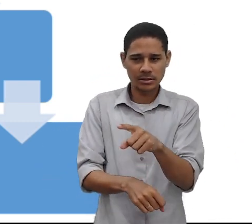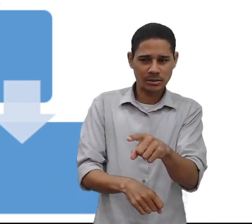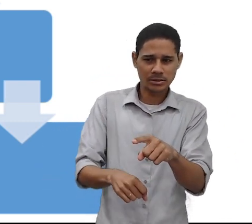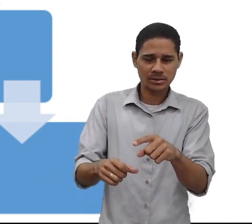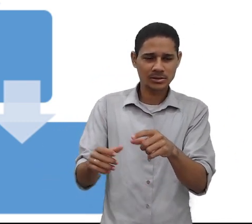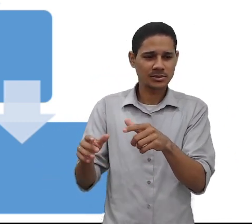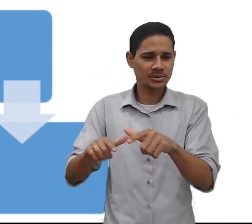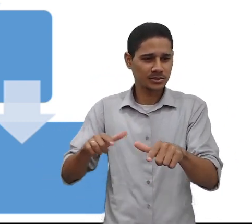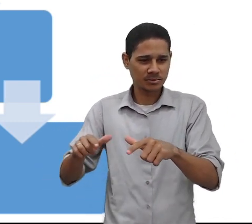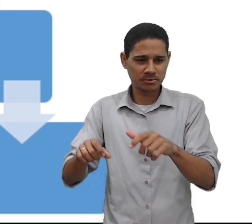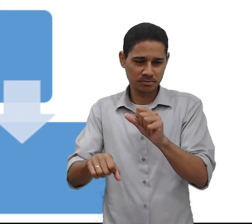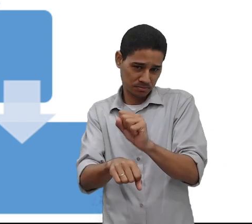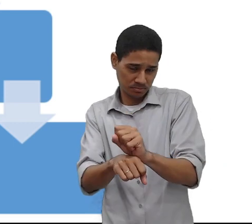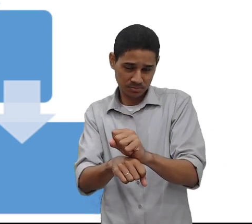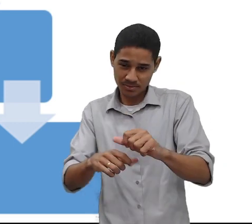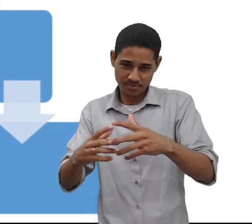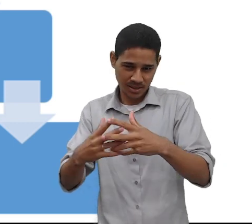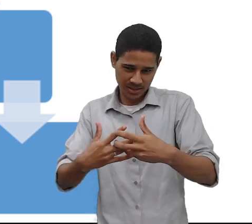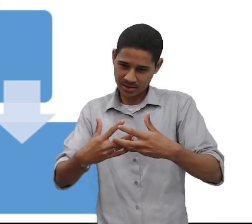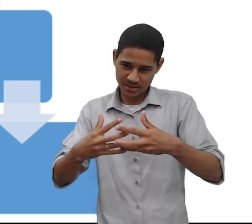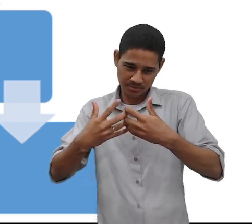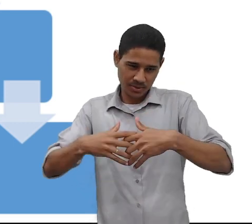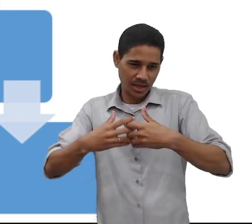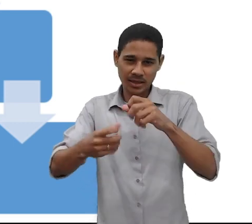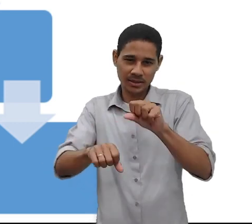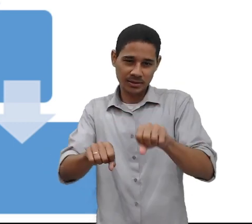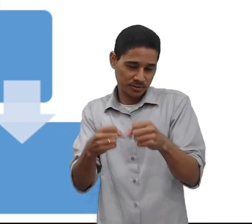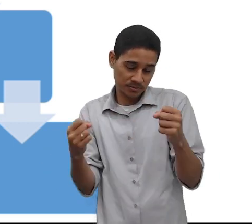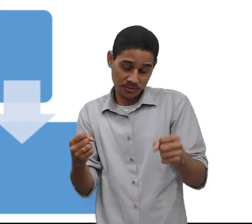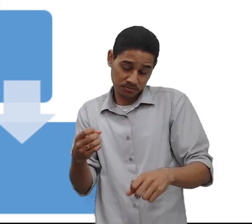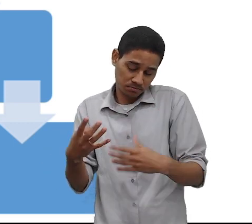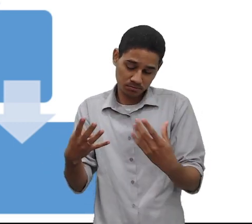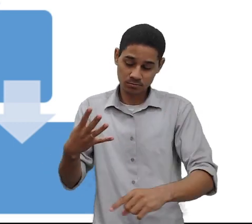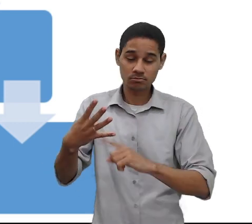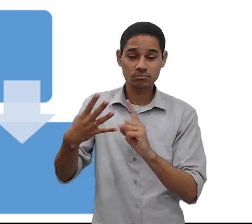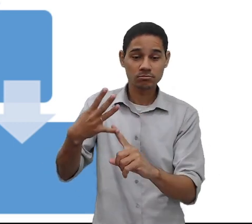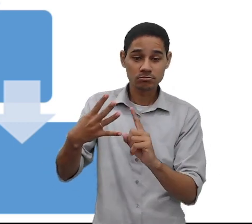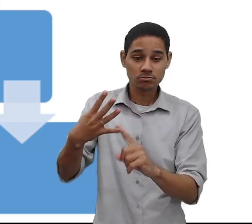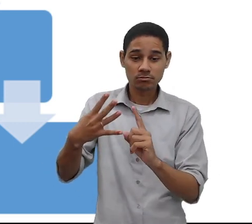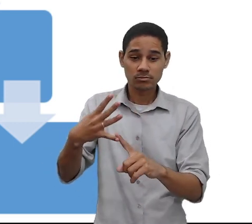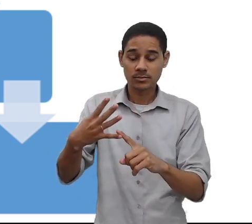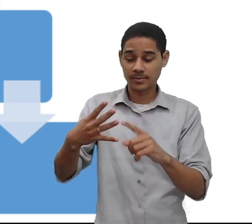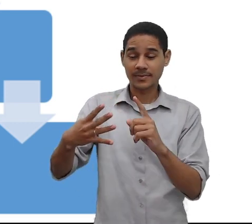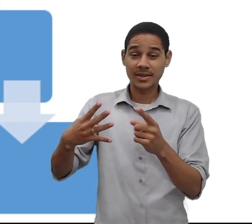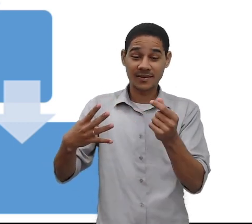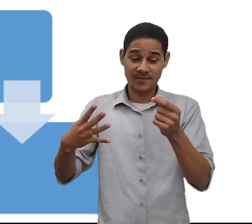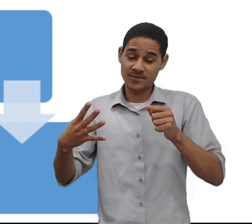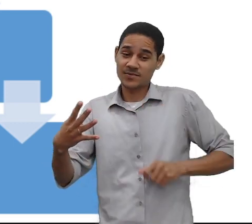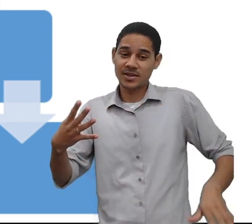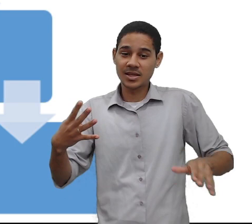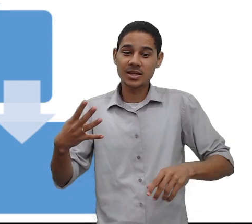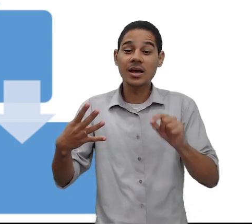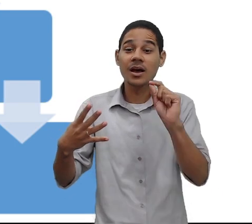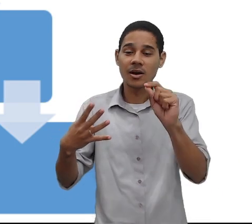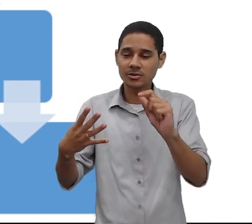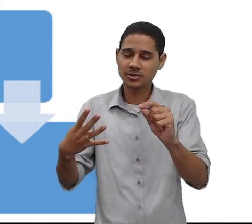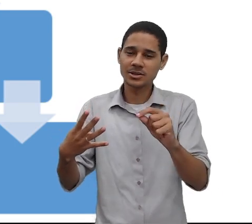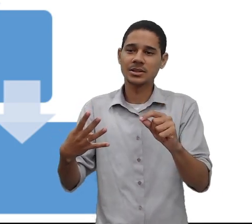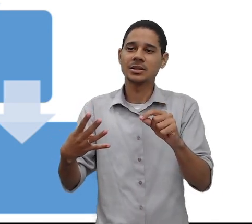E acidente financeiro é aquele que causa impacto nas finanças de uma instituição. Geralmente